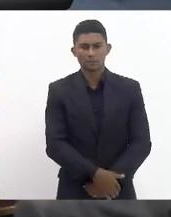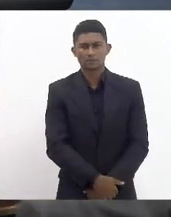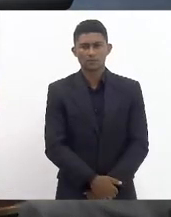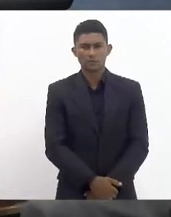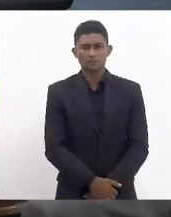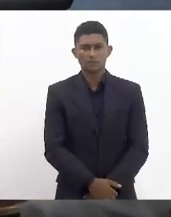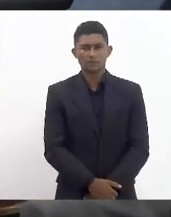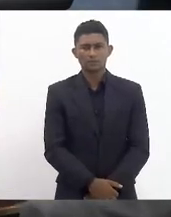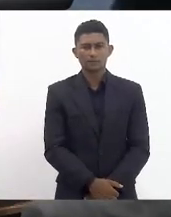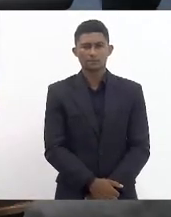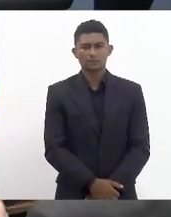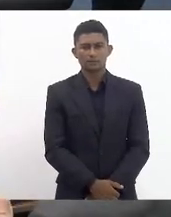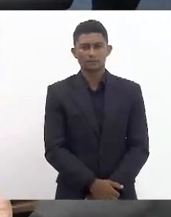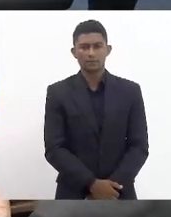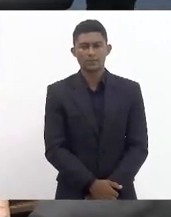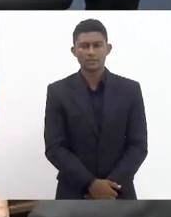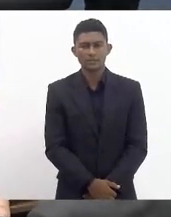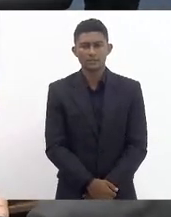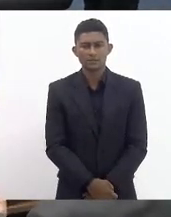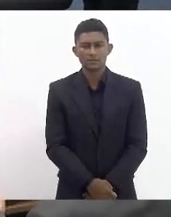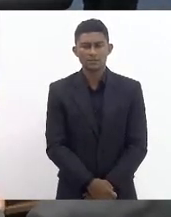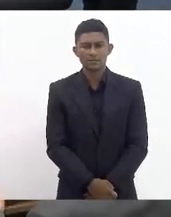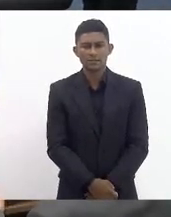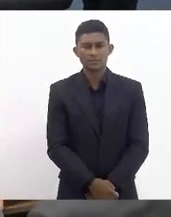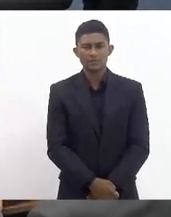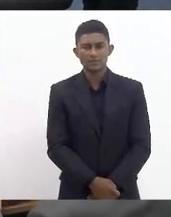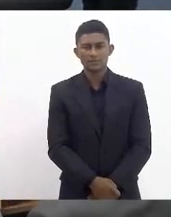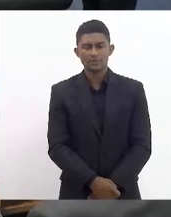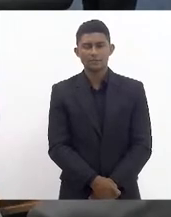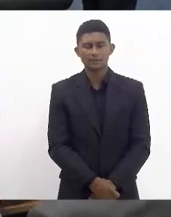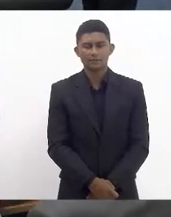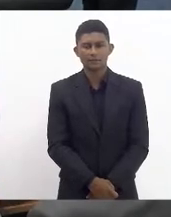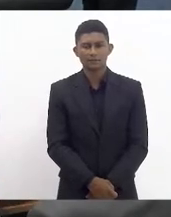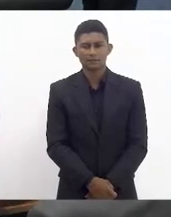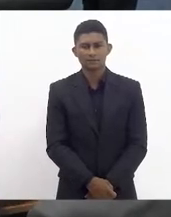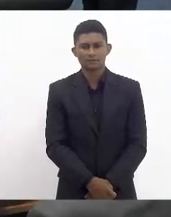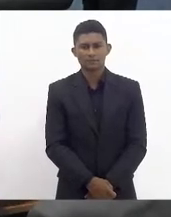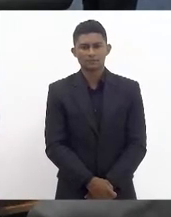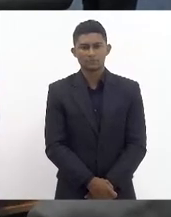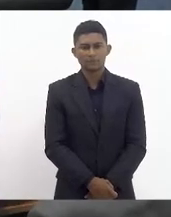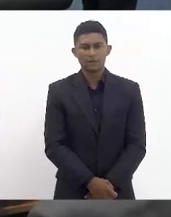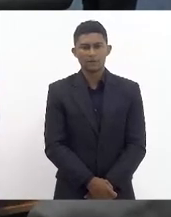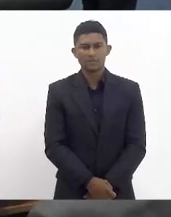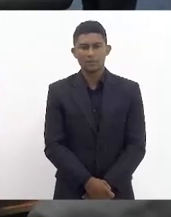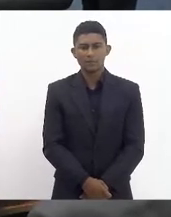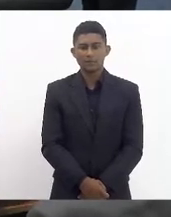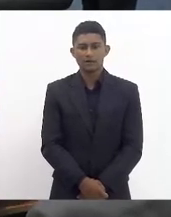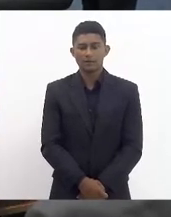Certo. Ok.